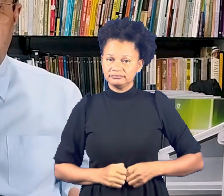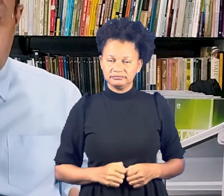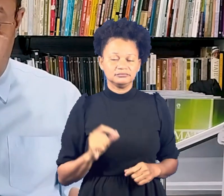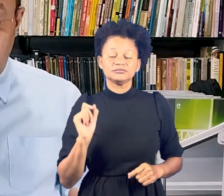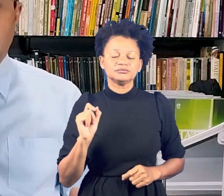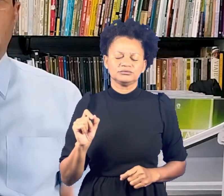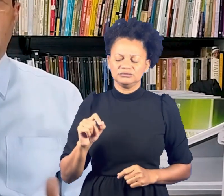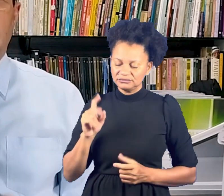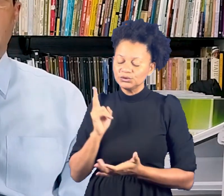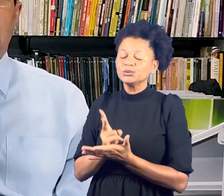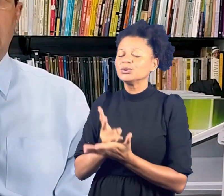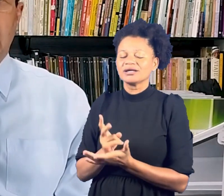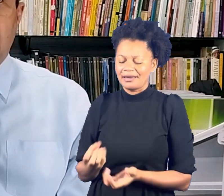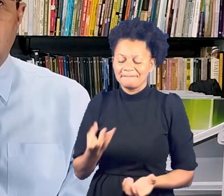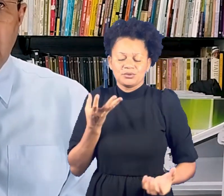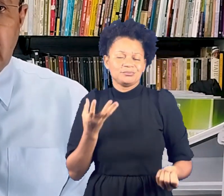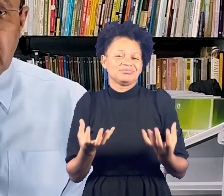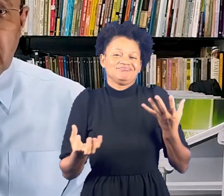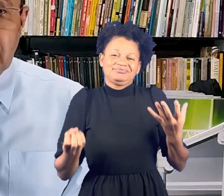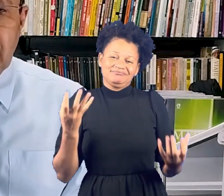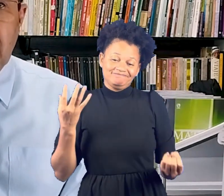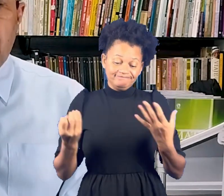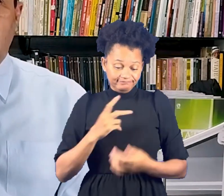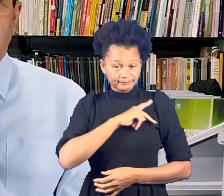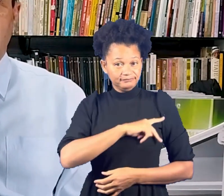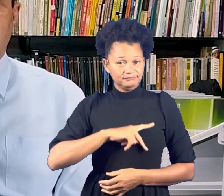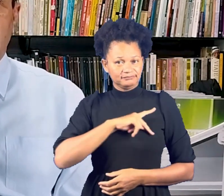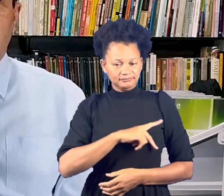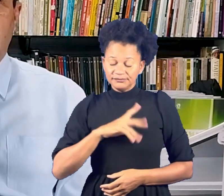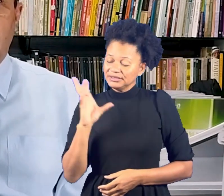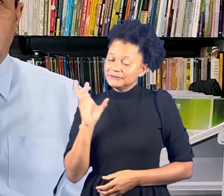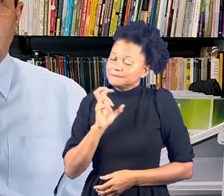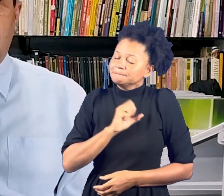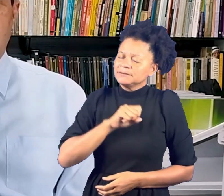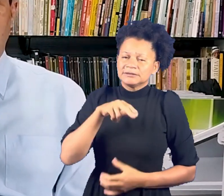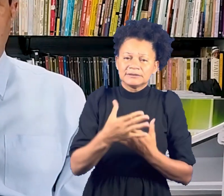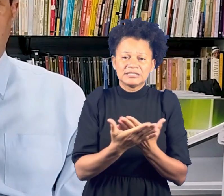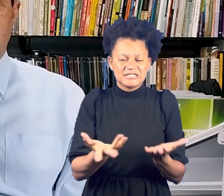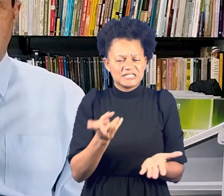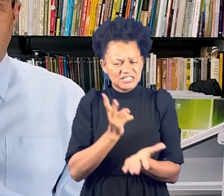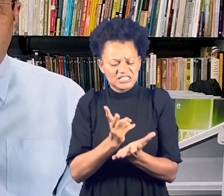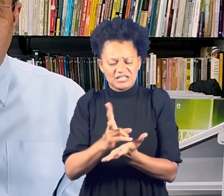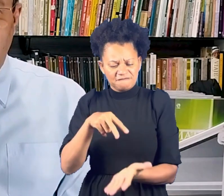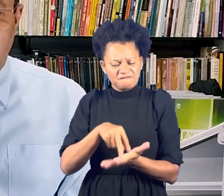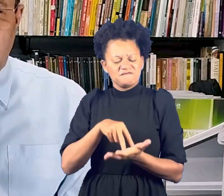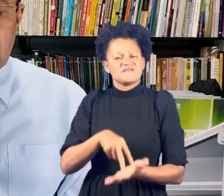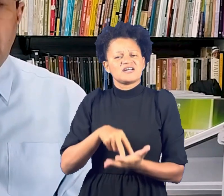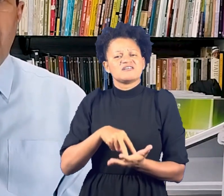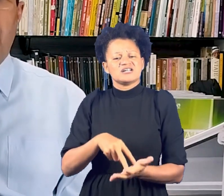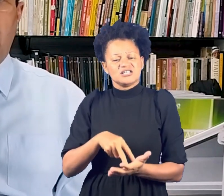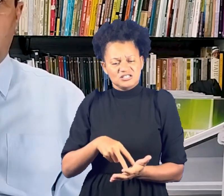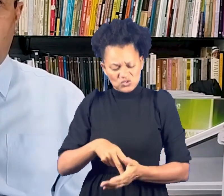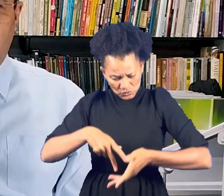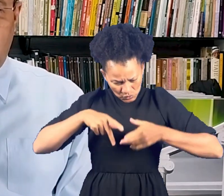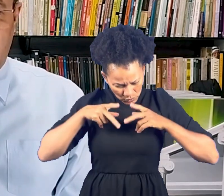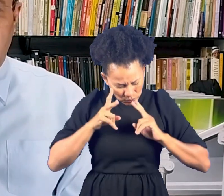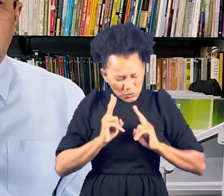fazer. Então, isso eu chamo ser abundante. Paulo disse, meus amados irmãos, sede